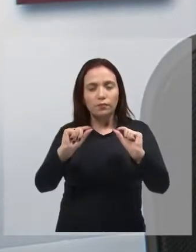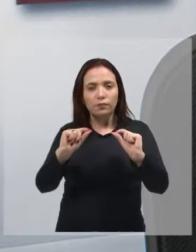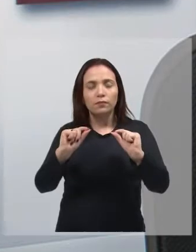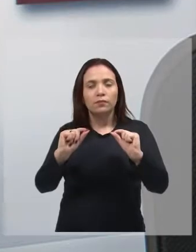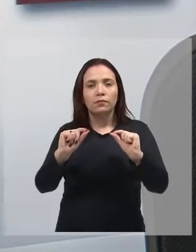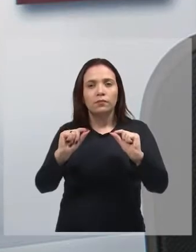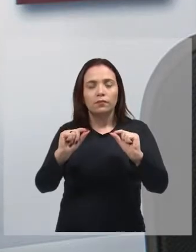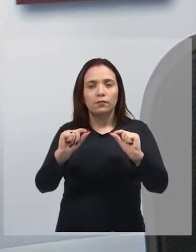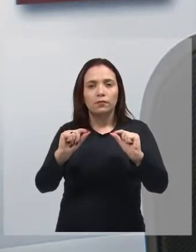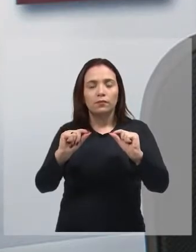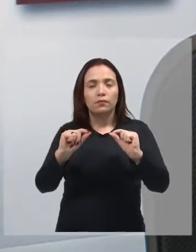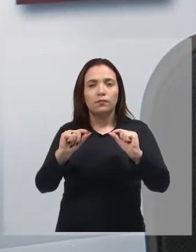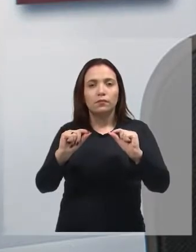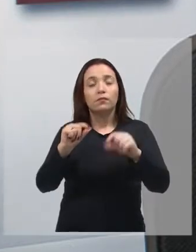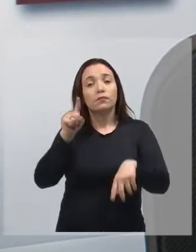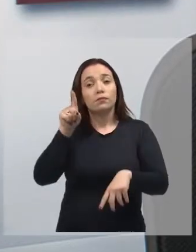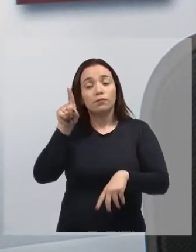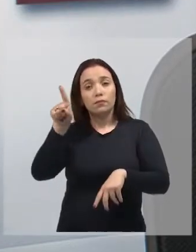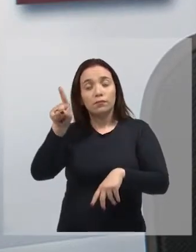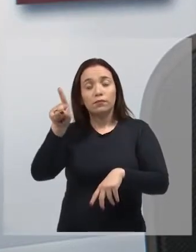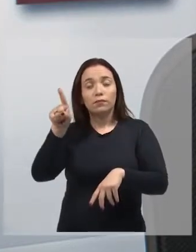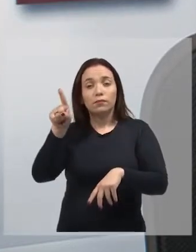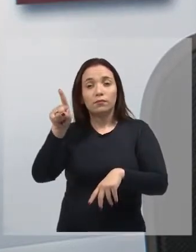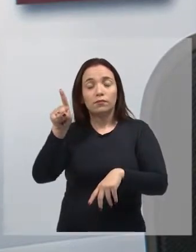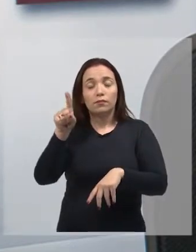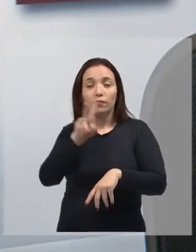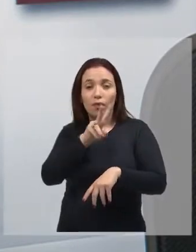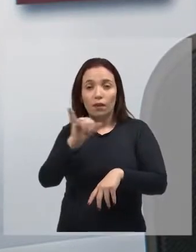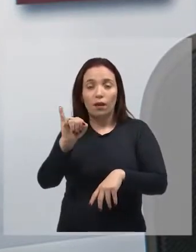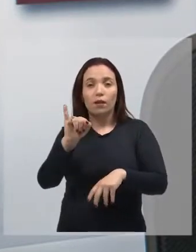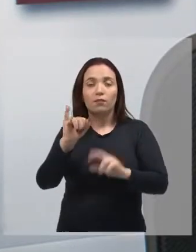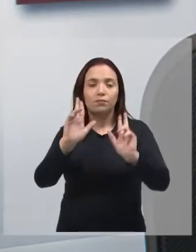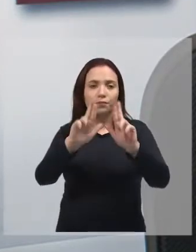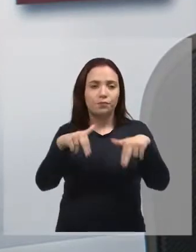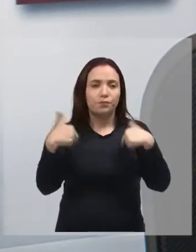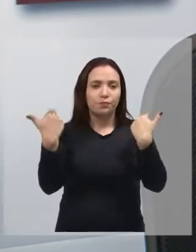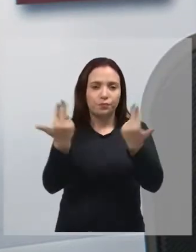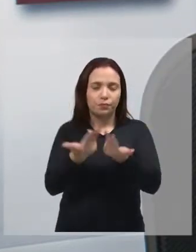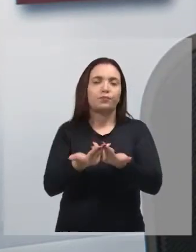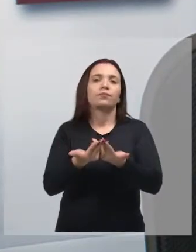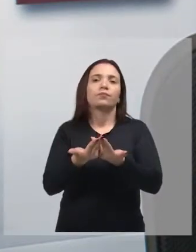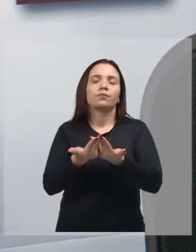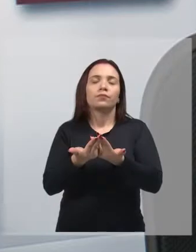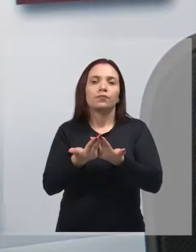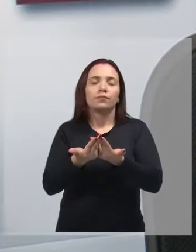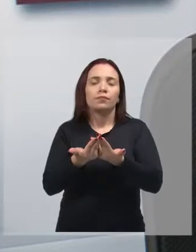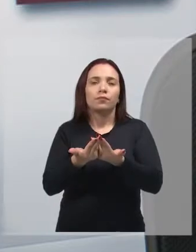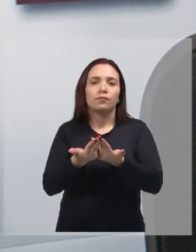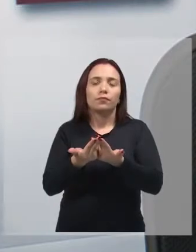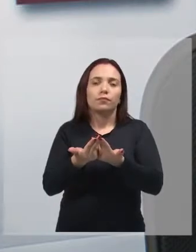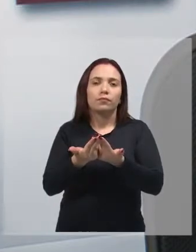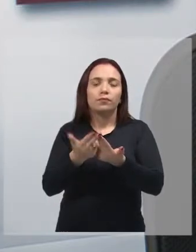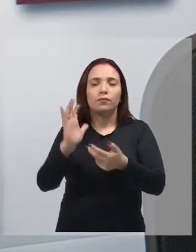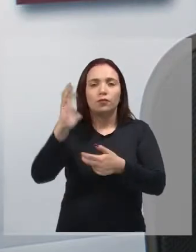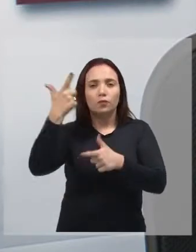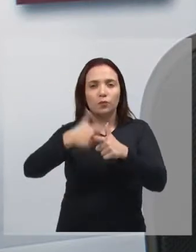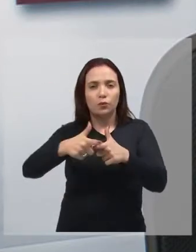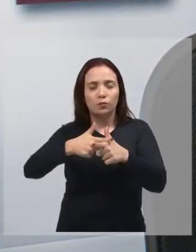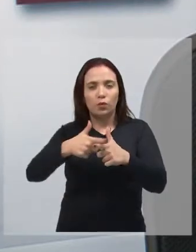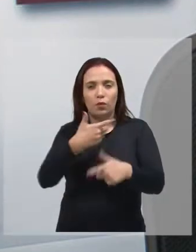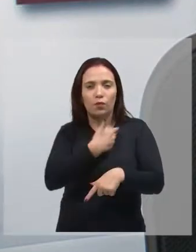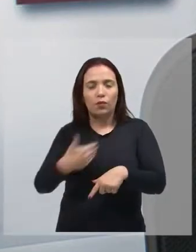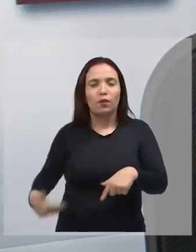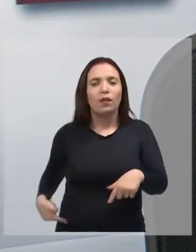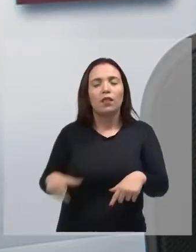momento ele tinha que só receber os governadores do governo Michel Temer e resolver o problema das